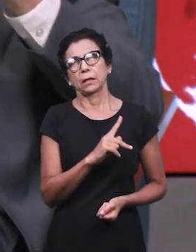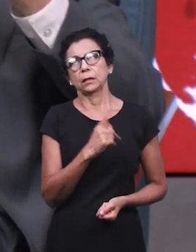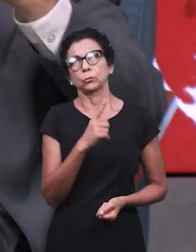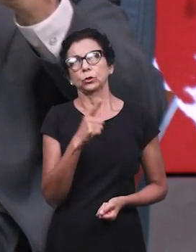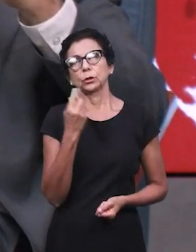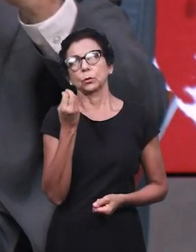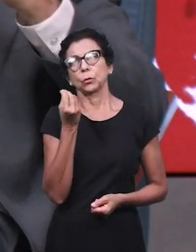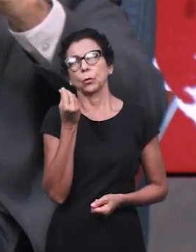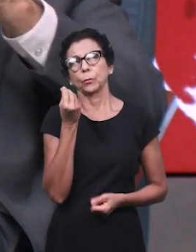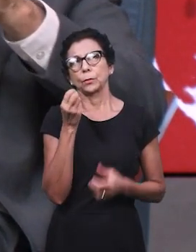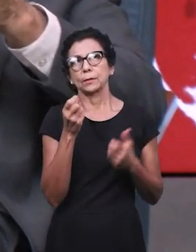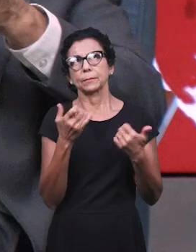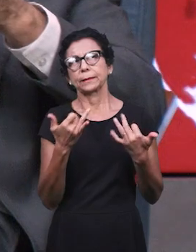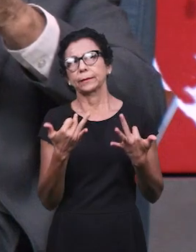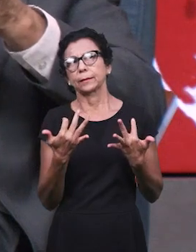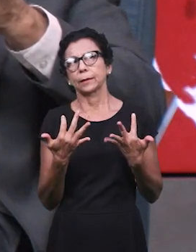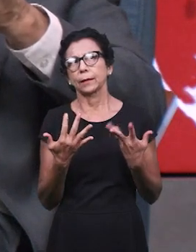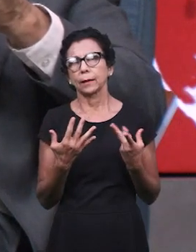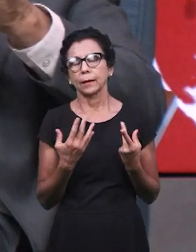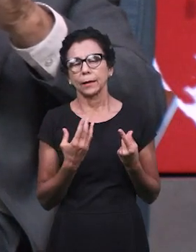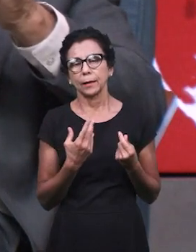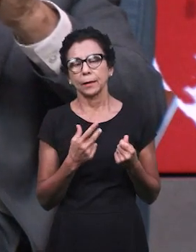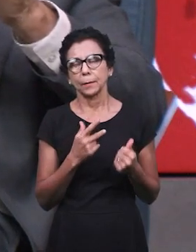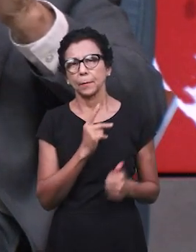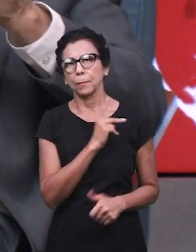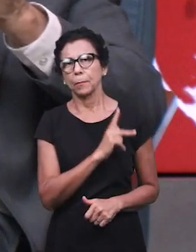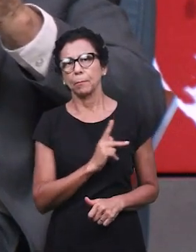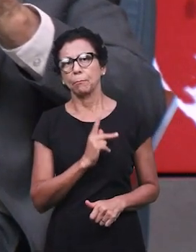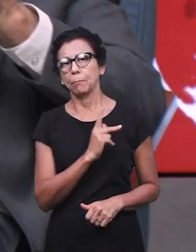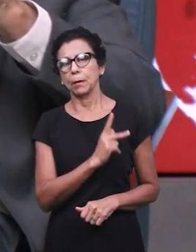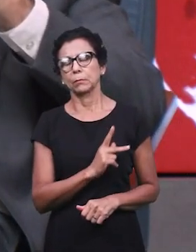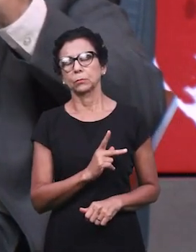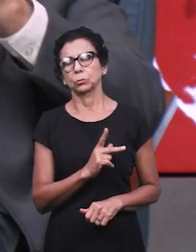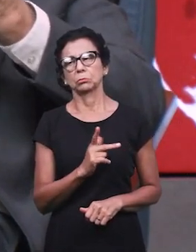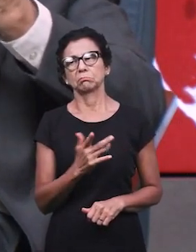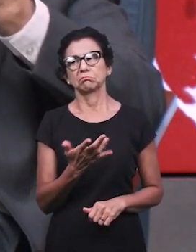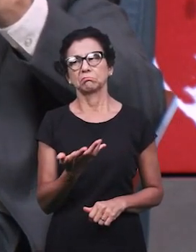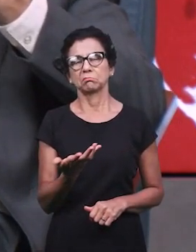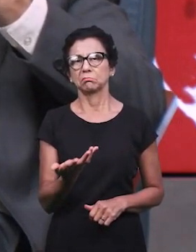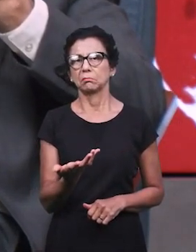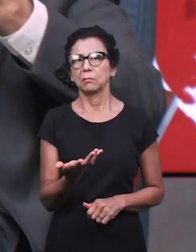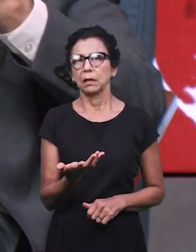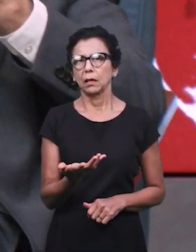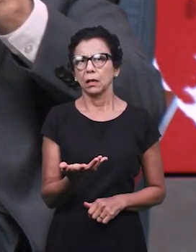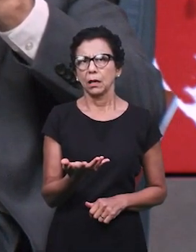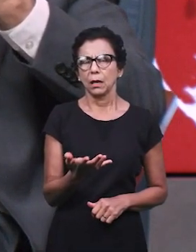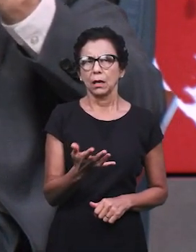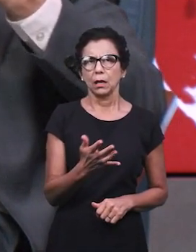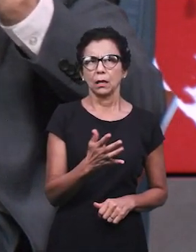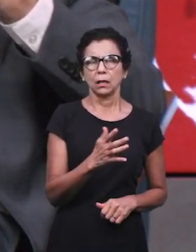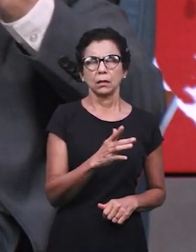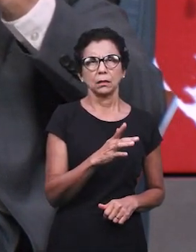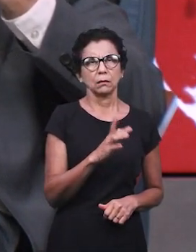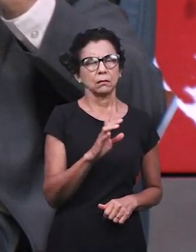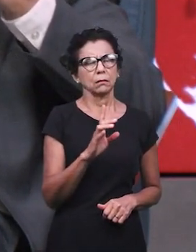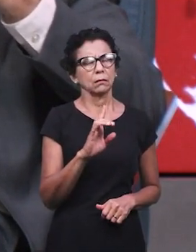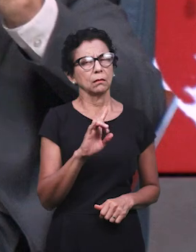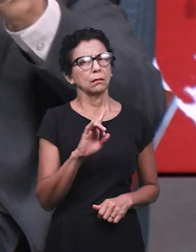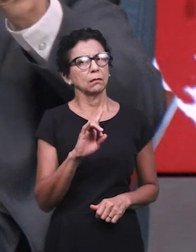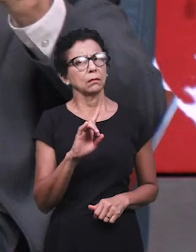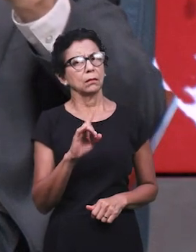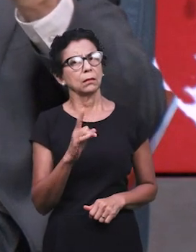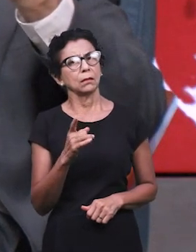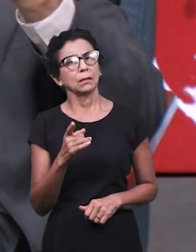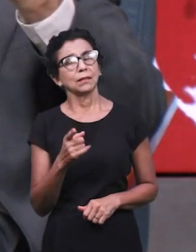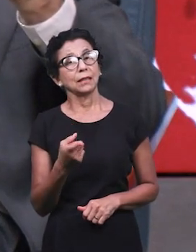como se diz, qualquer intenção de tornar aquilo como se fosse uma coisa acadêmica. Porque